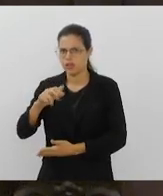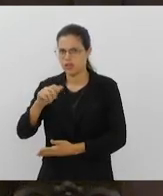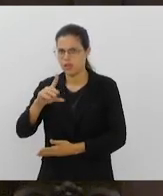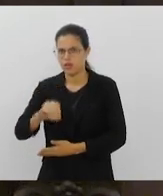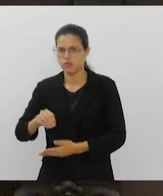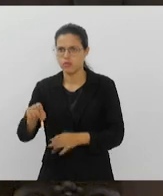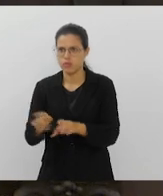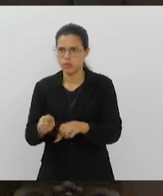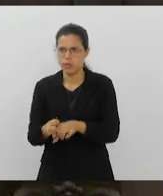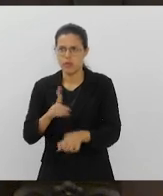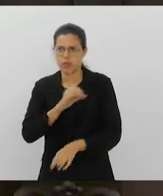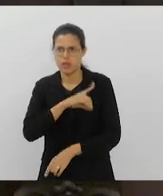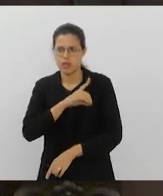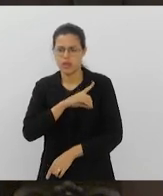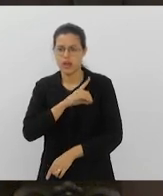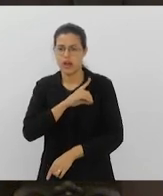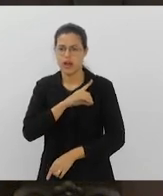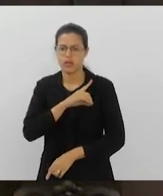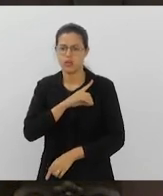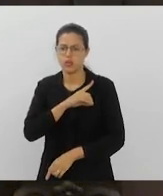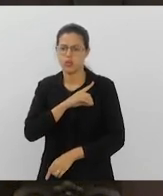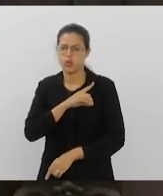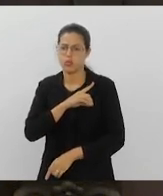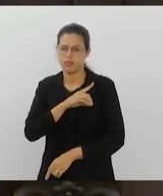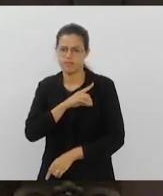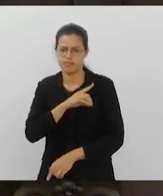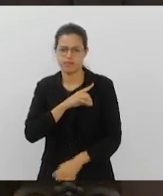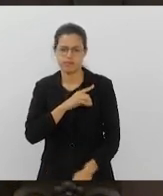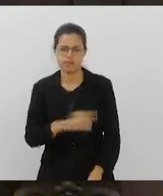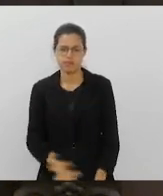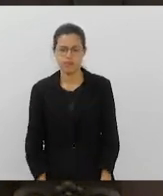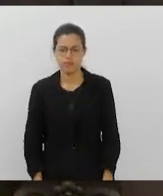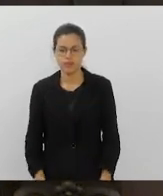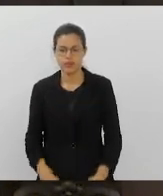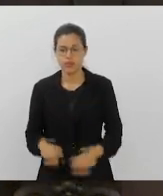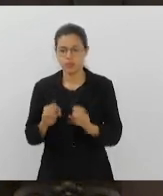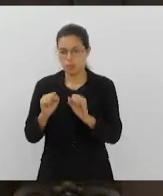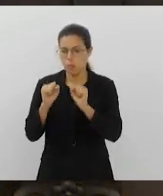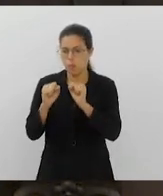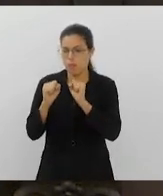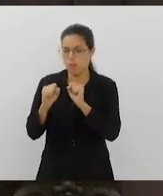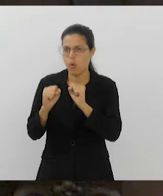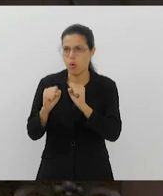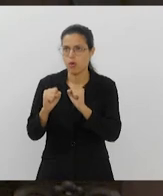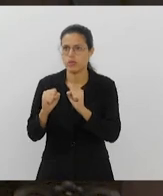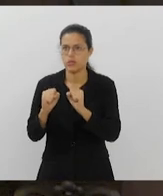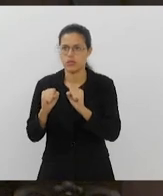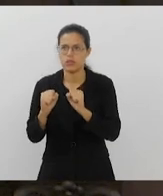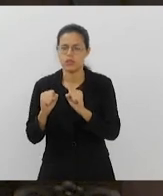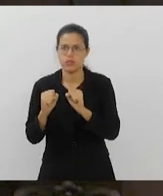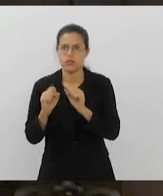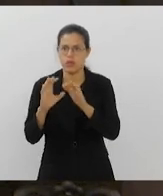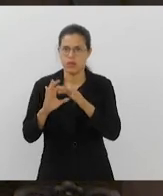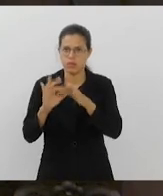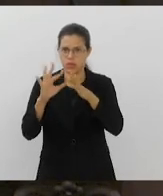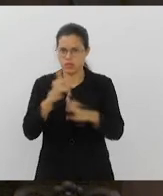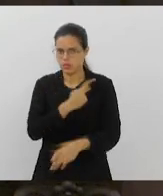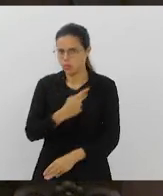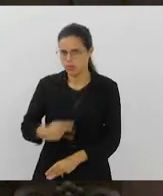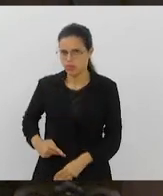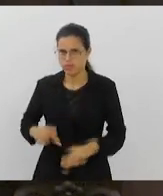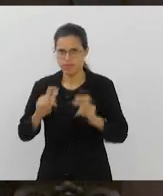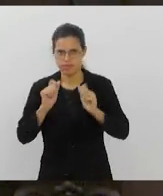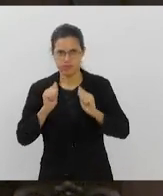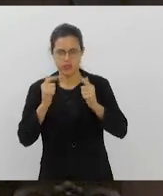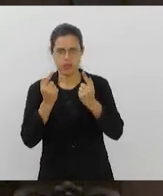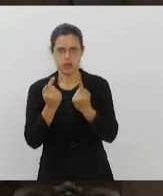Bertolucci, para que a gente possa, com o aval do presidente Rodrigo Bacelar, presidente da Assembleia Legislativa, para que a